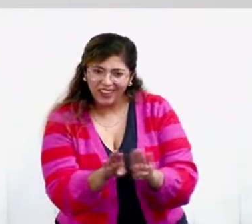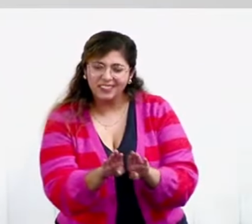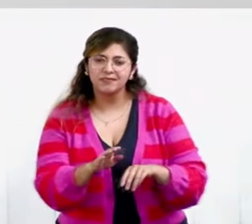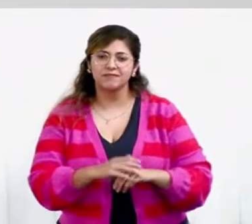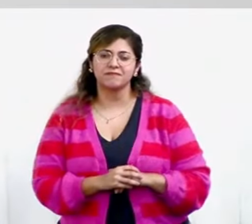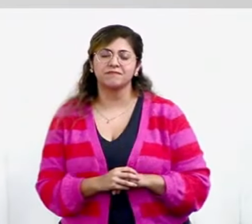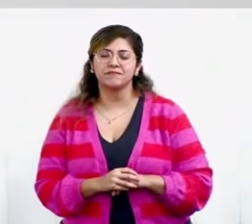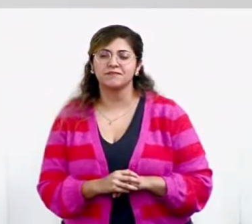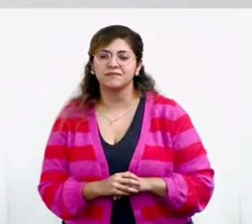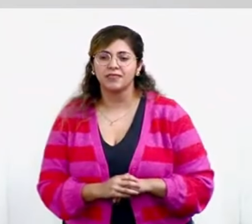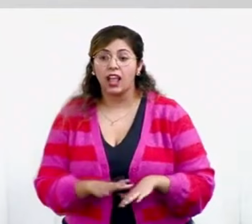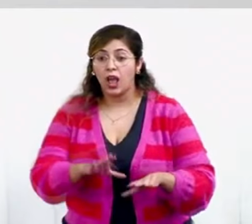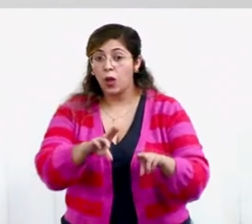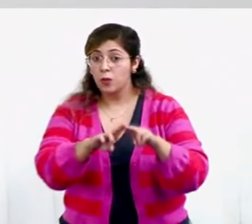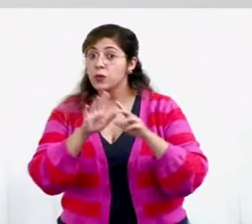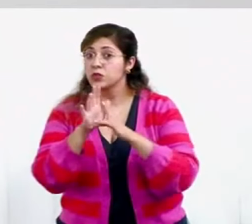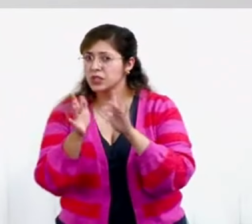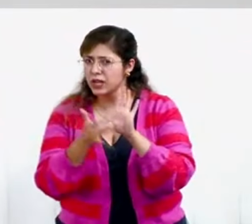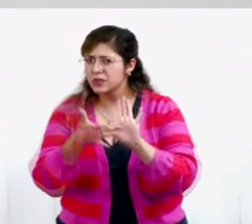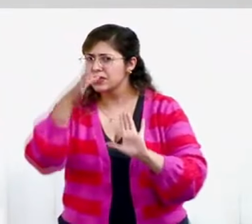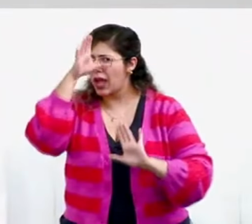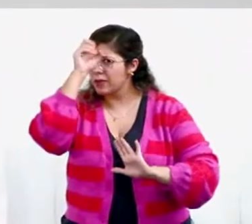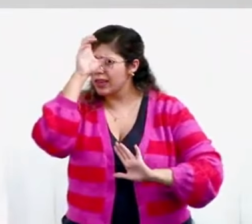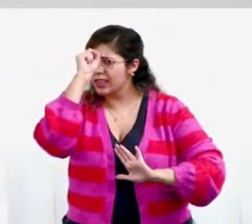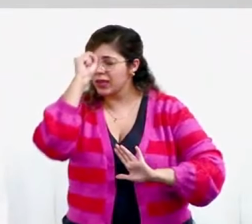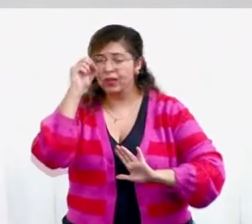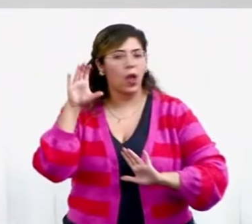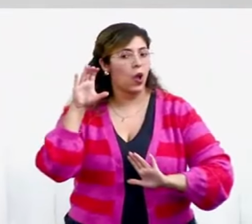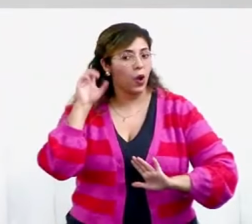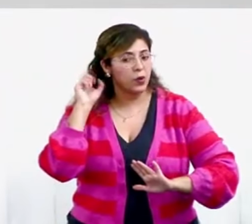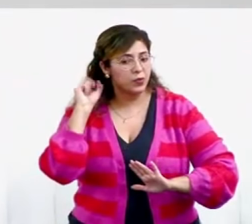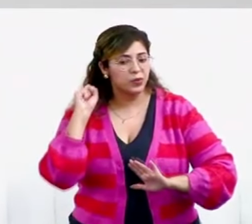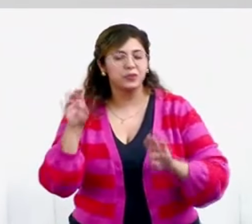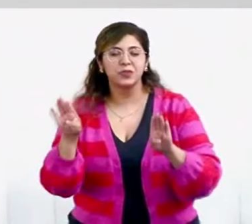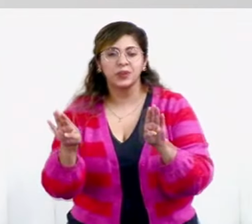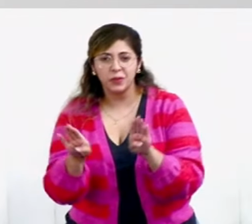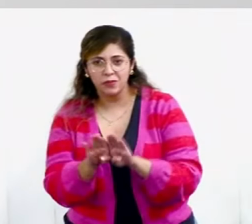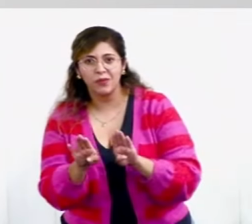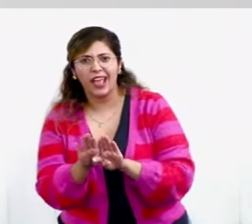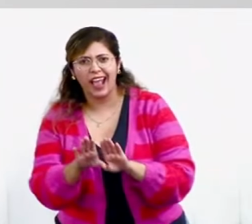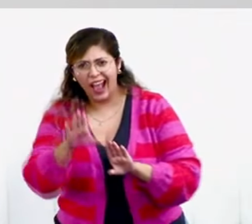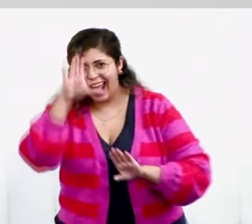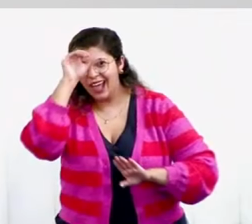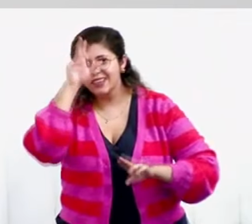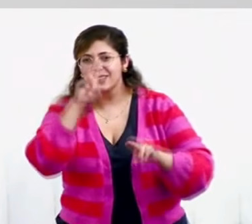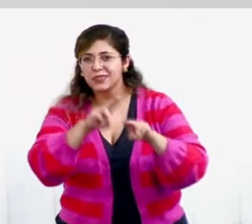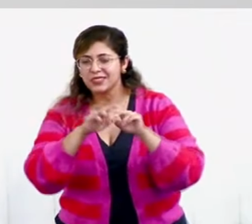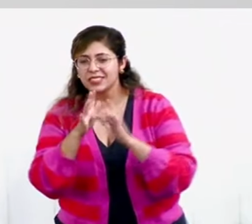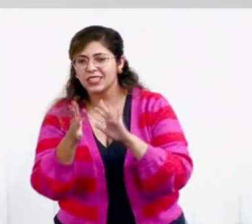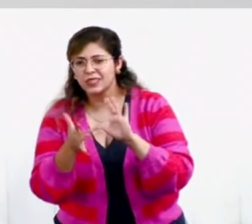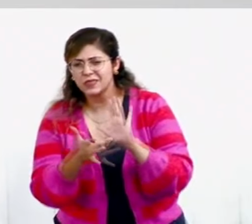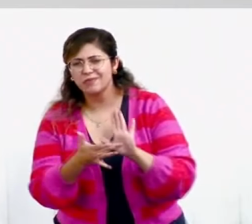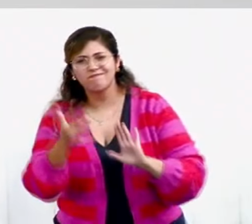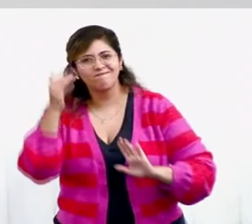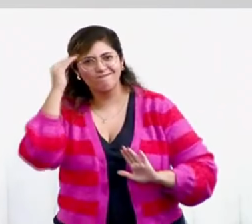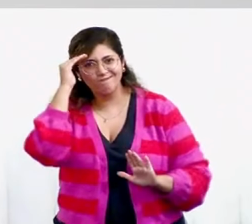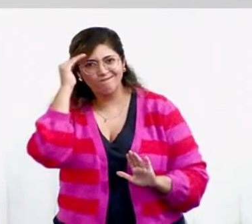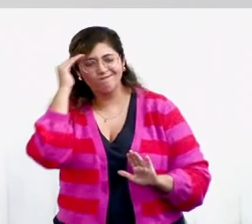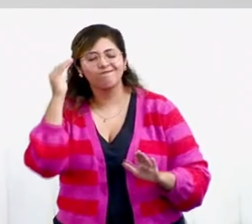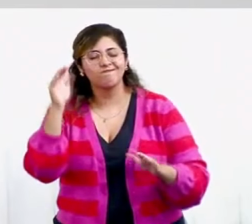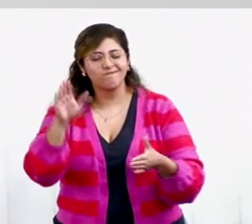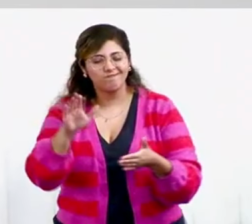vocês entendem agora Cristo. Por quê? Porque Ele é o conteúdo